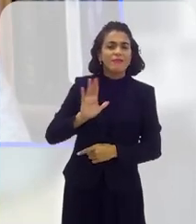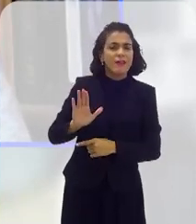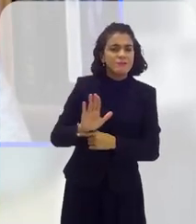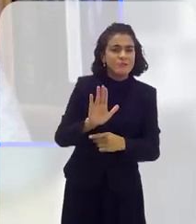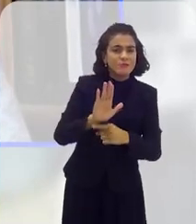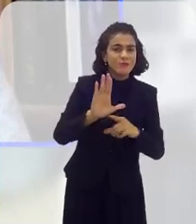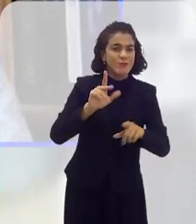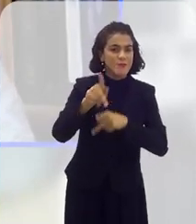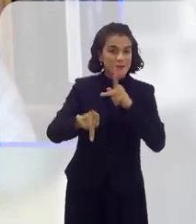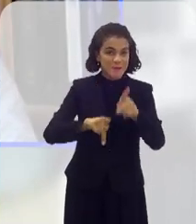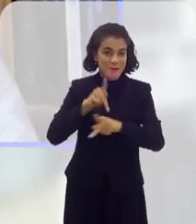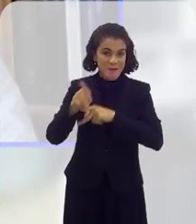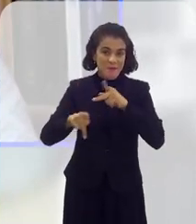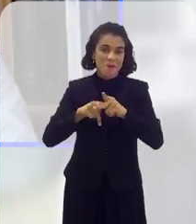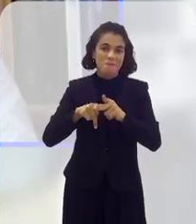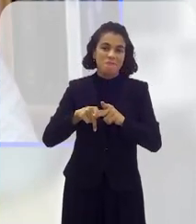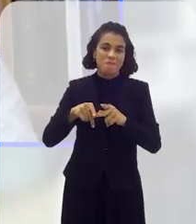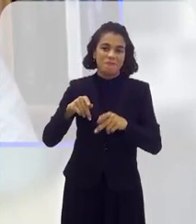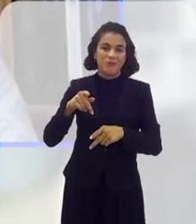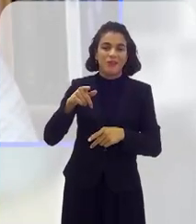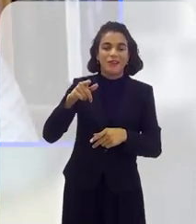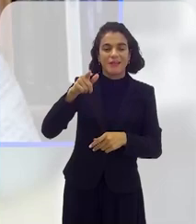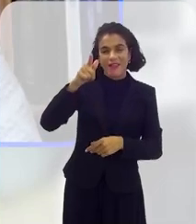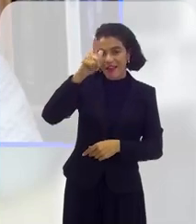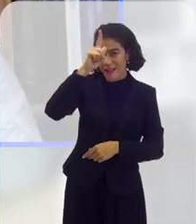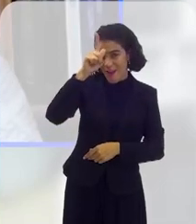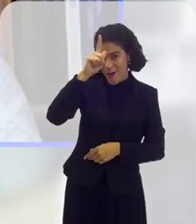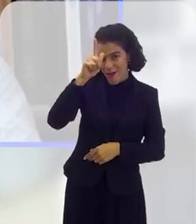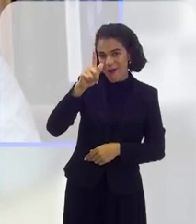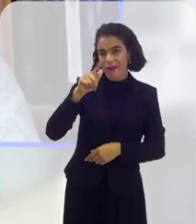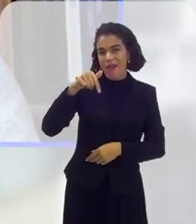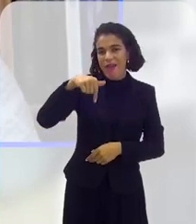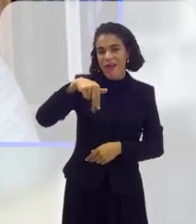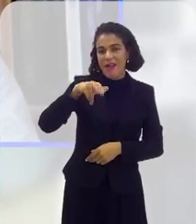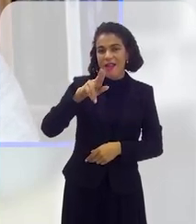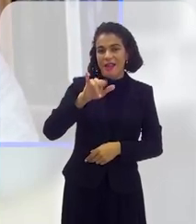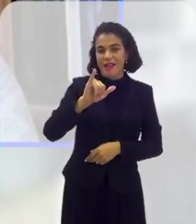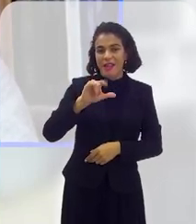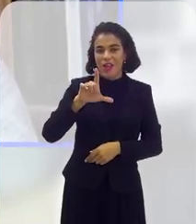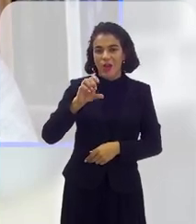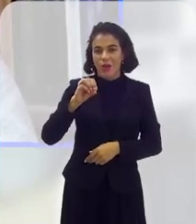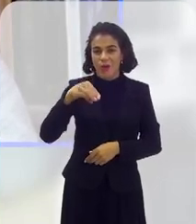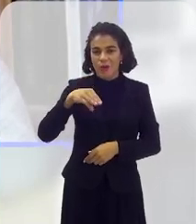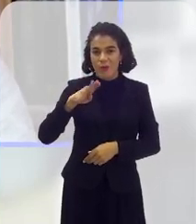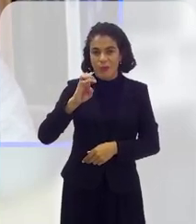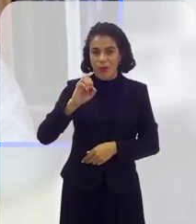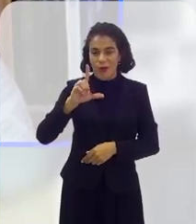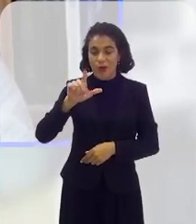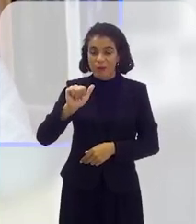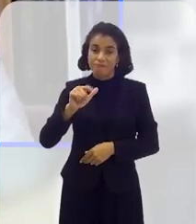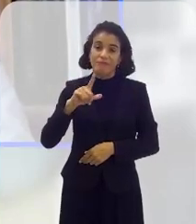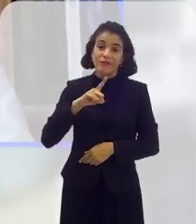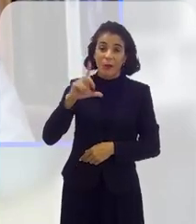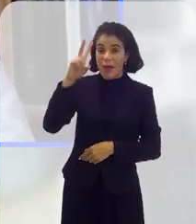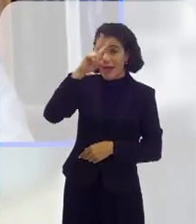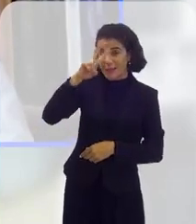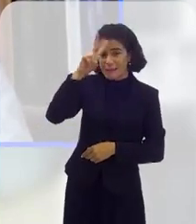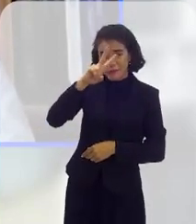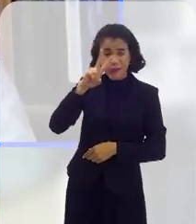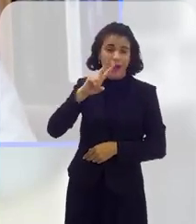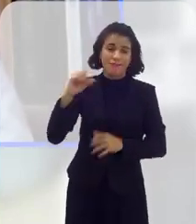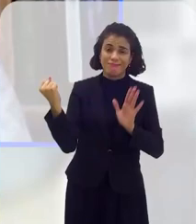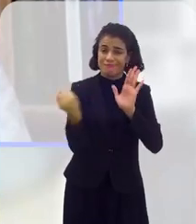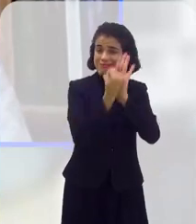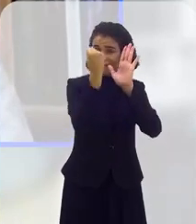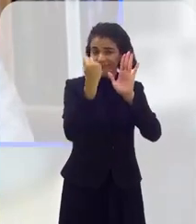teve ajuda de uma população de quilombolas locais. E uma promessa de eterna gratidão, que essa história sempre ia